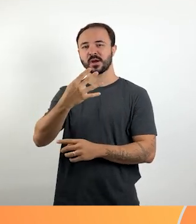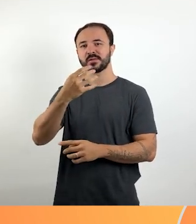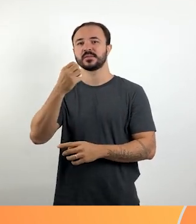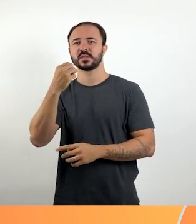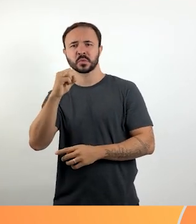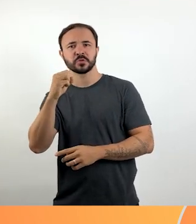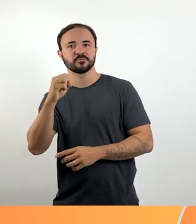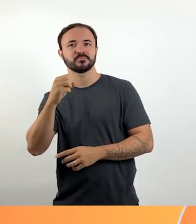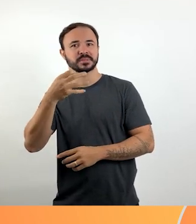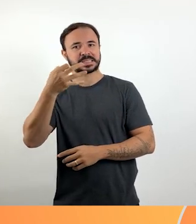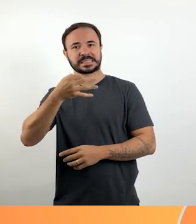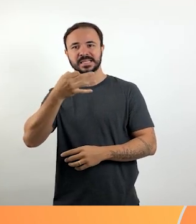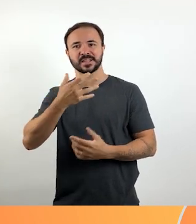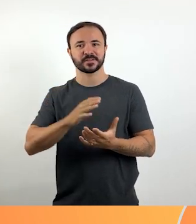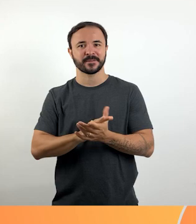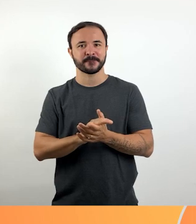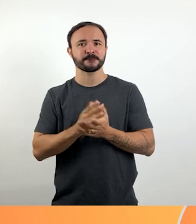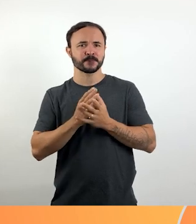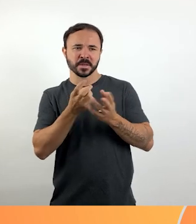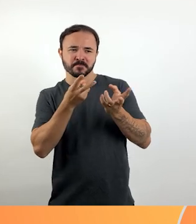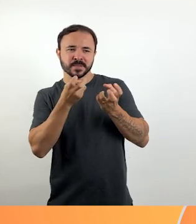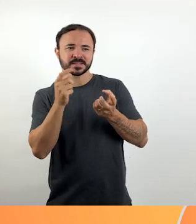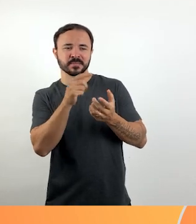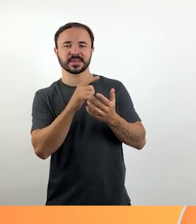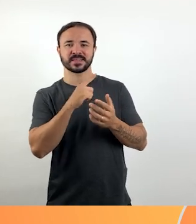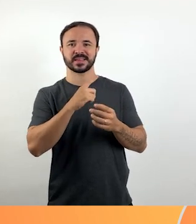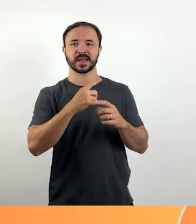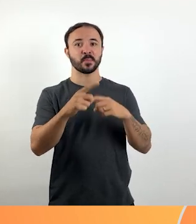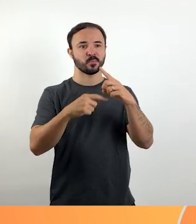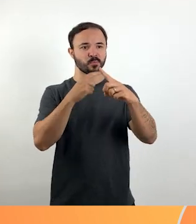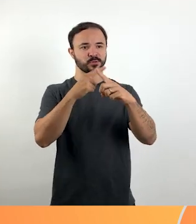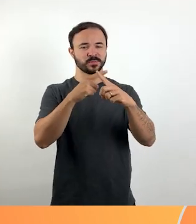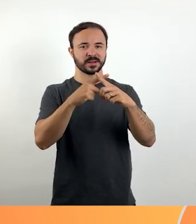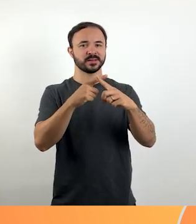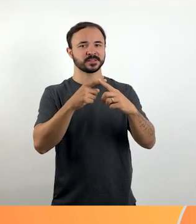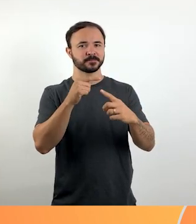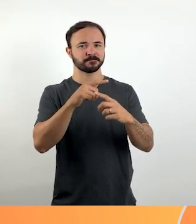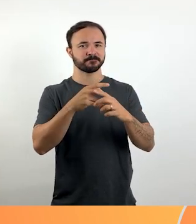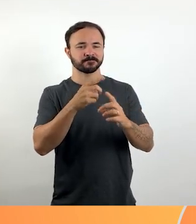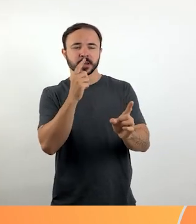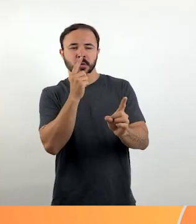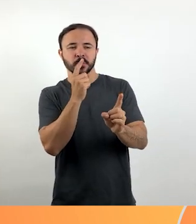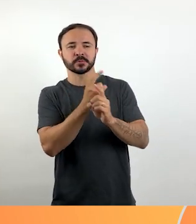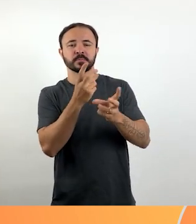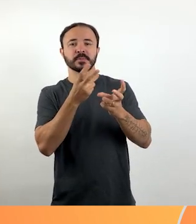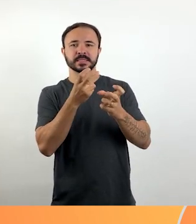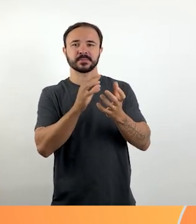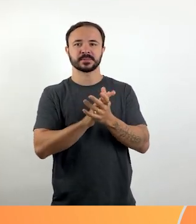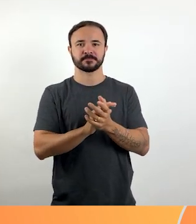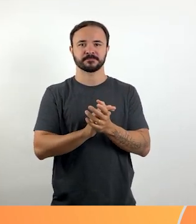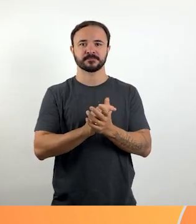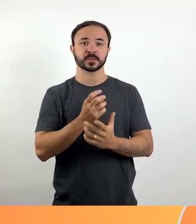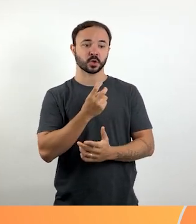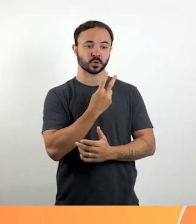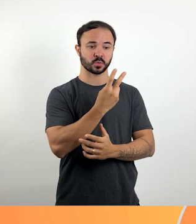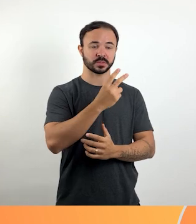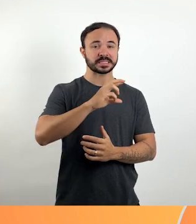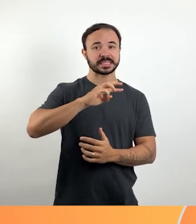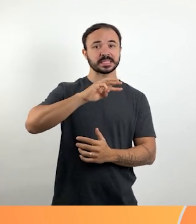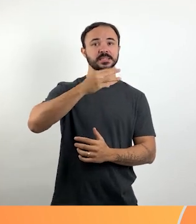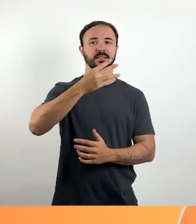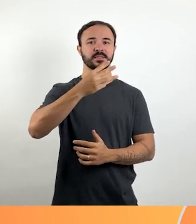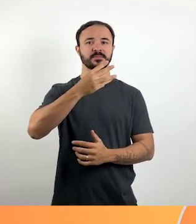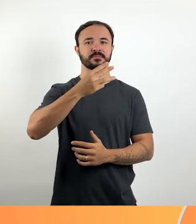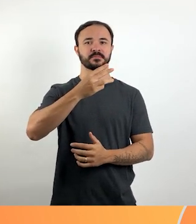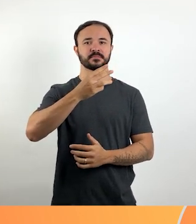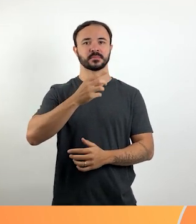gente observar, né, eu fiz aqui a multiplicação para a gente ver, mais ó, 2 à terceira, ele é 2 à quinta.